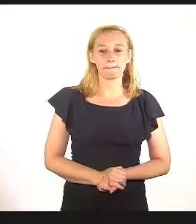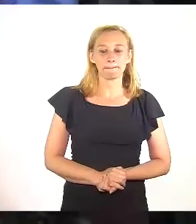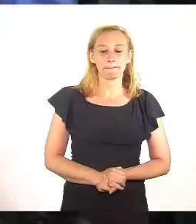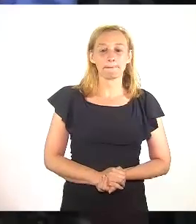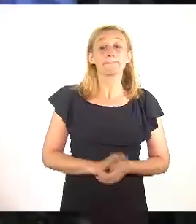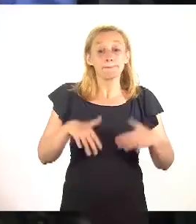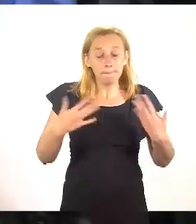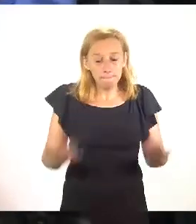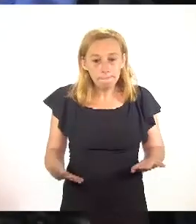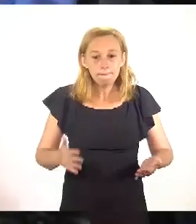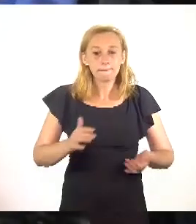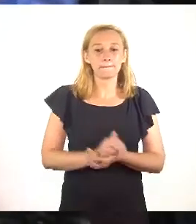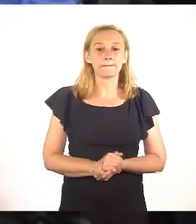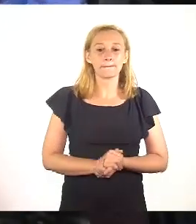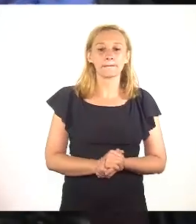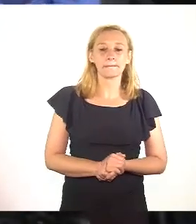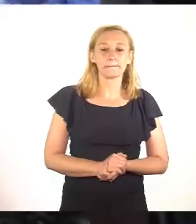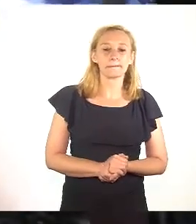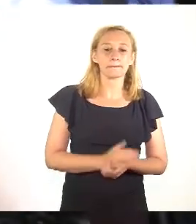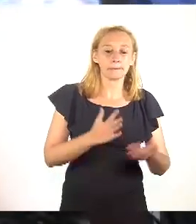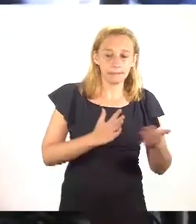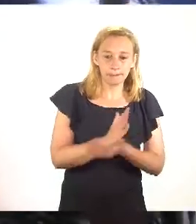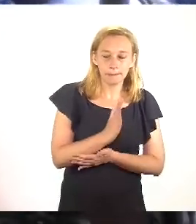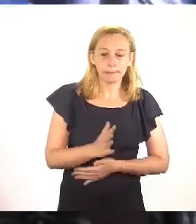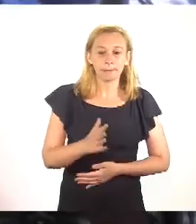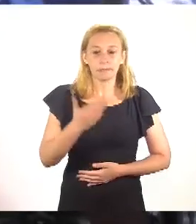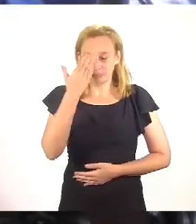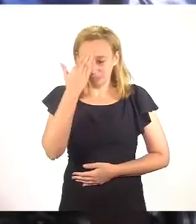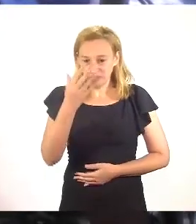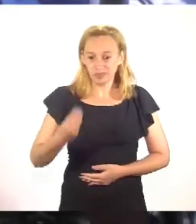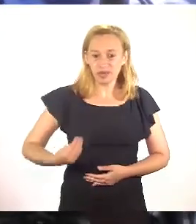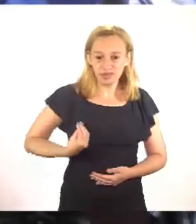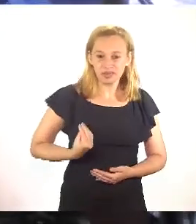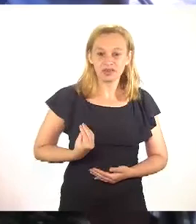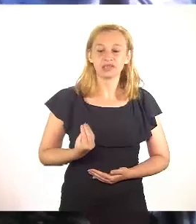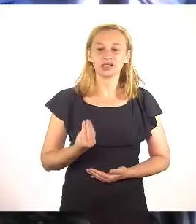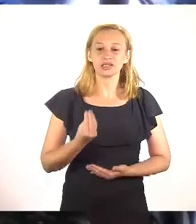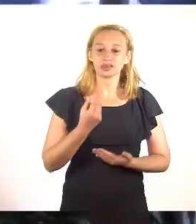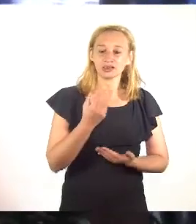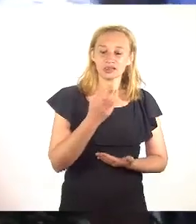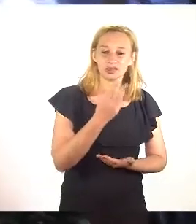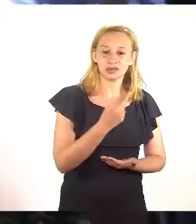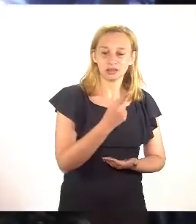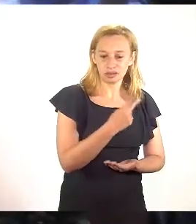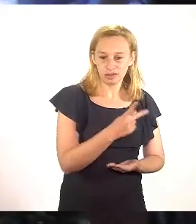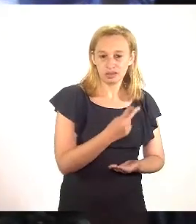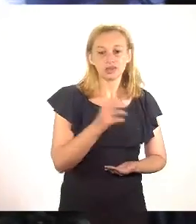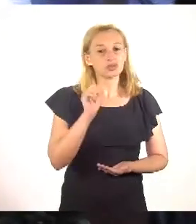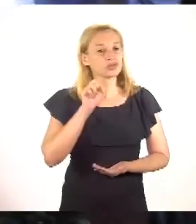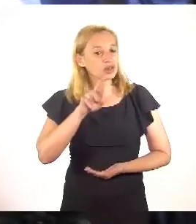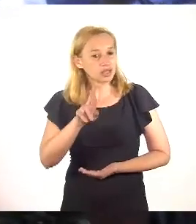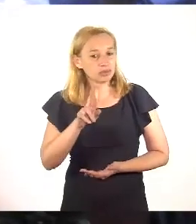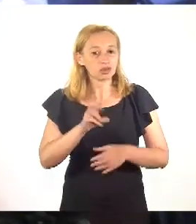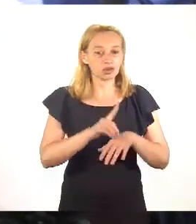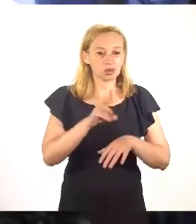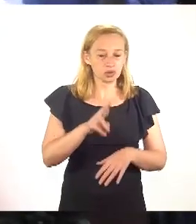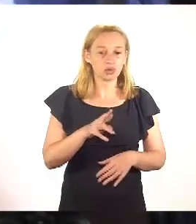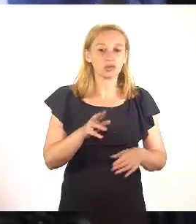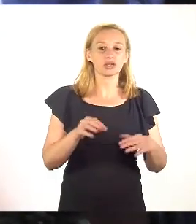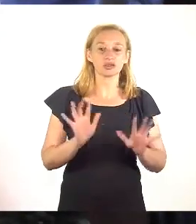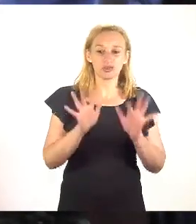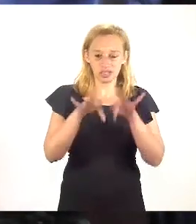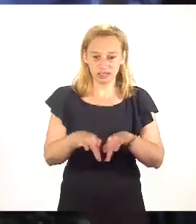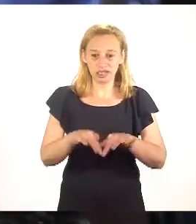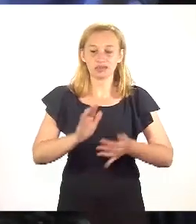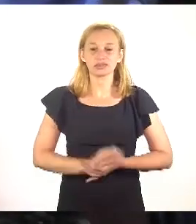Então, devidamente aprovado. Agradeço a presença de Vossa Excelência conosco, doutor Vladimir, e dou por